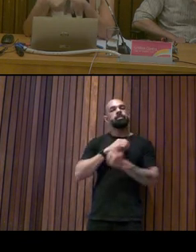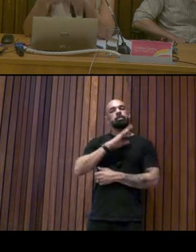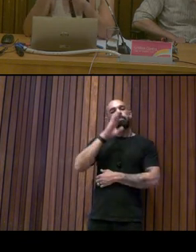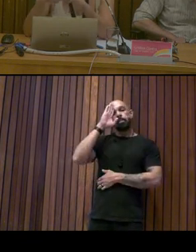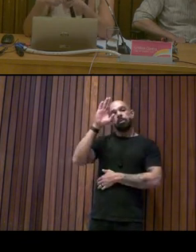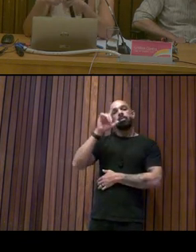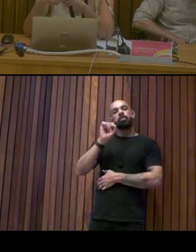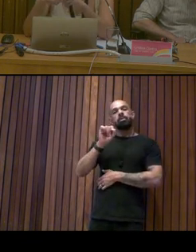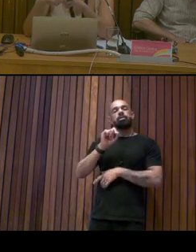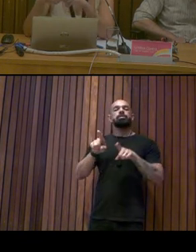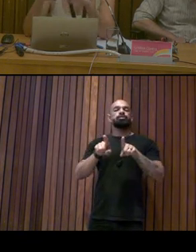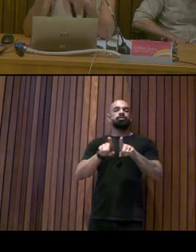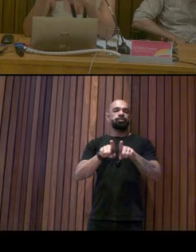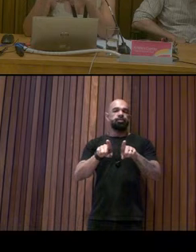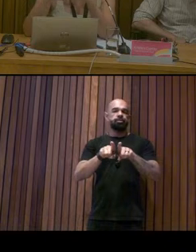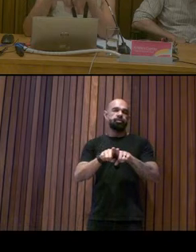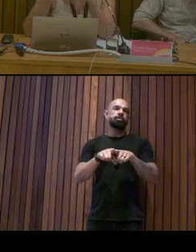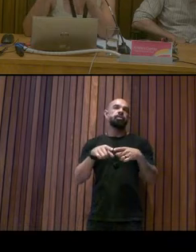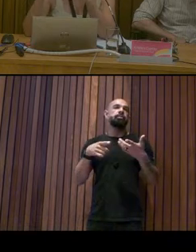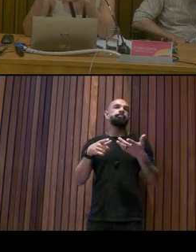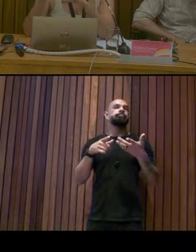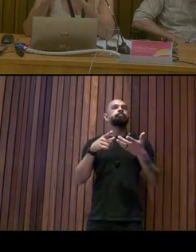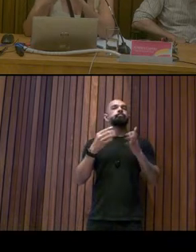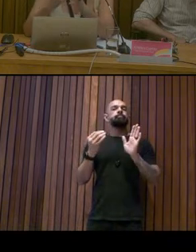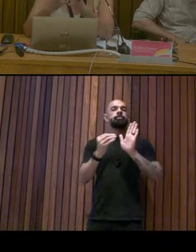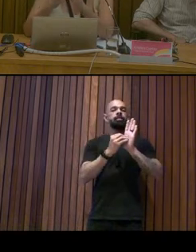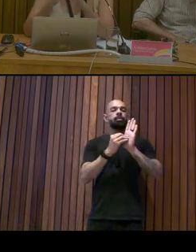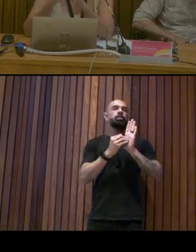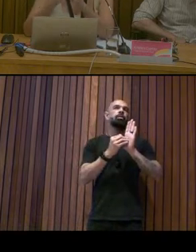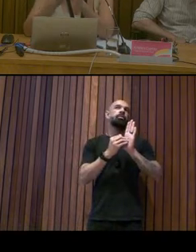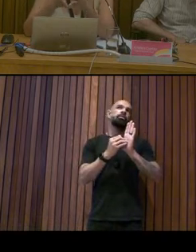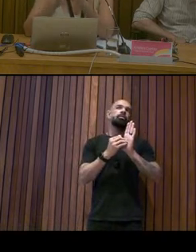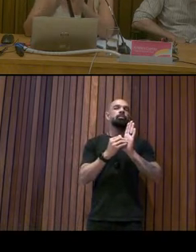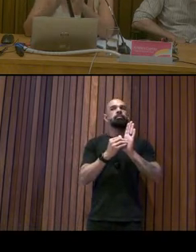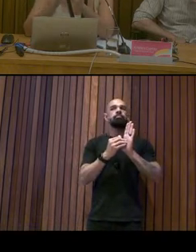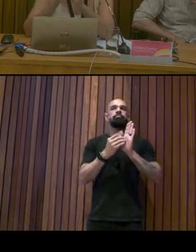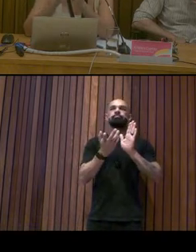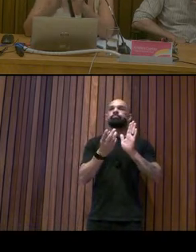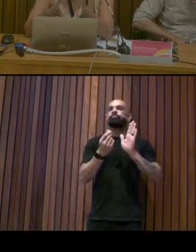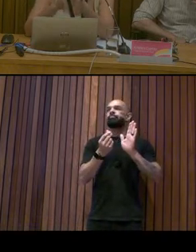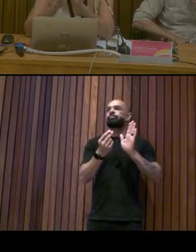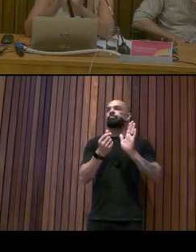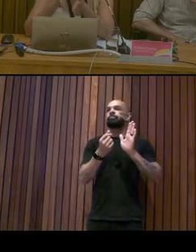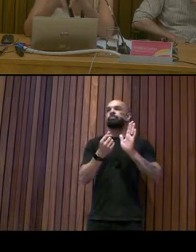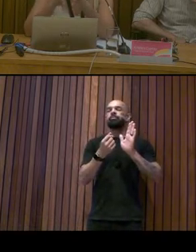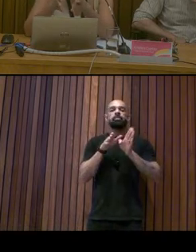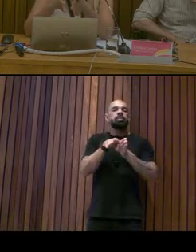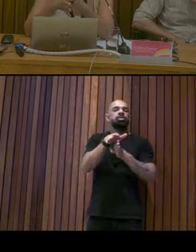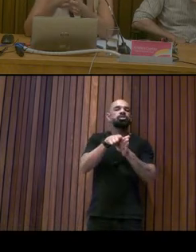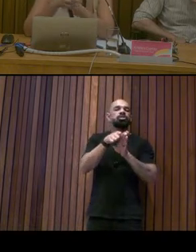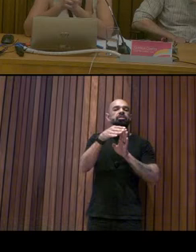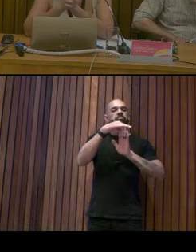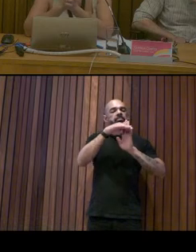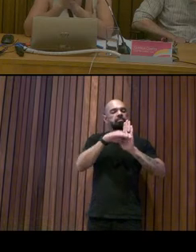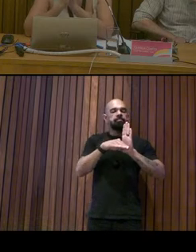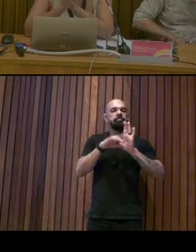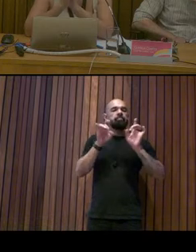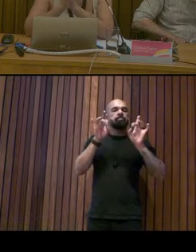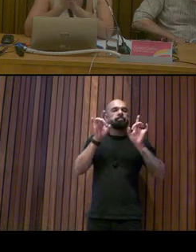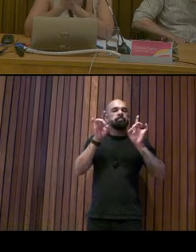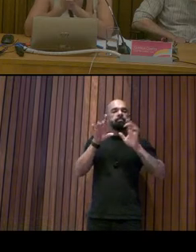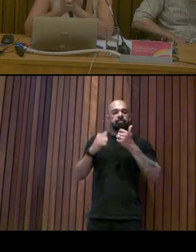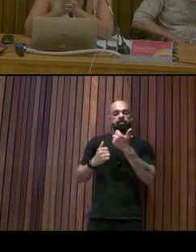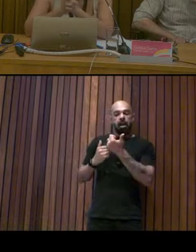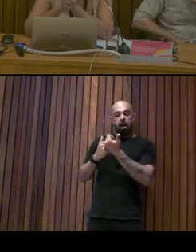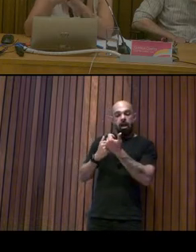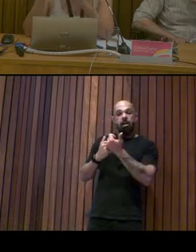priorizou também, né, na verdade, a gente colocou como uma diretriz específica que os